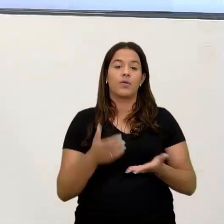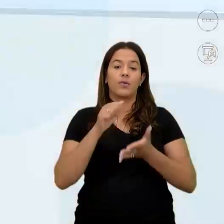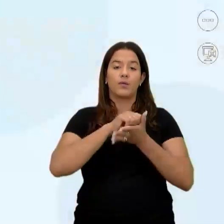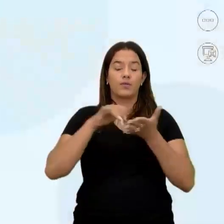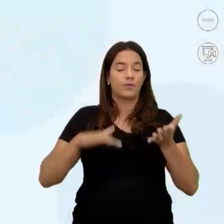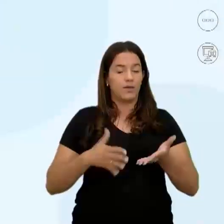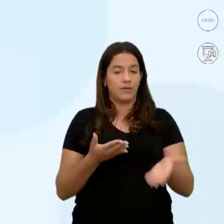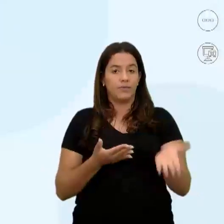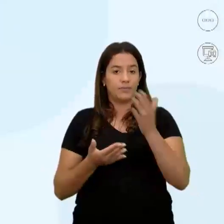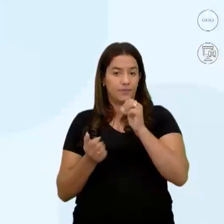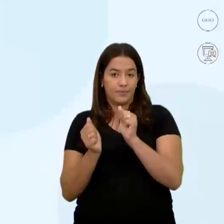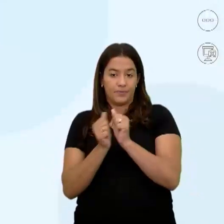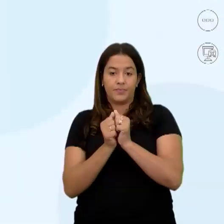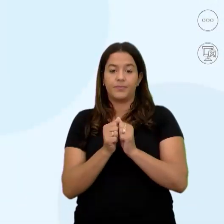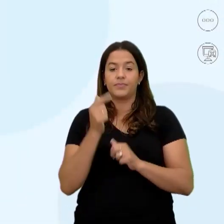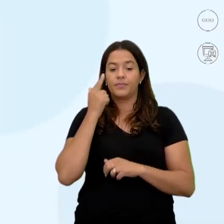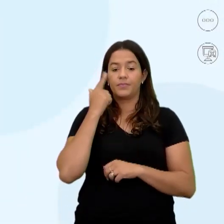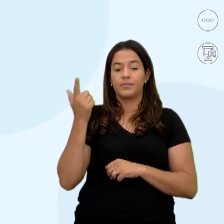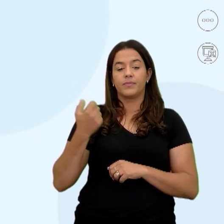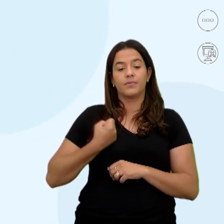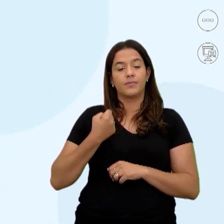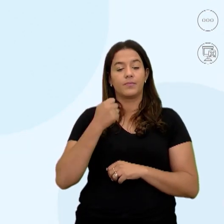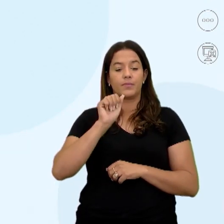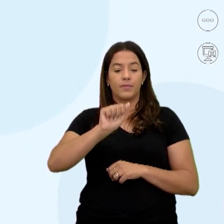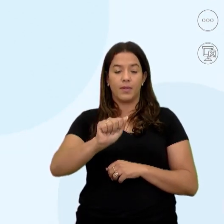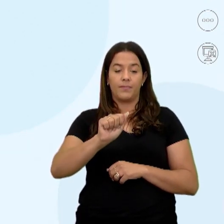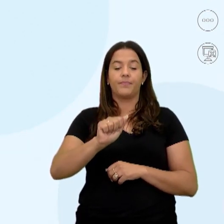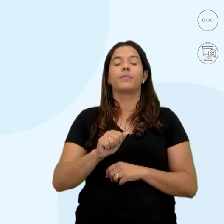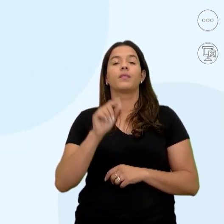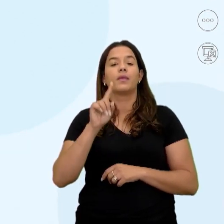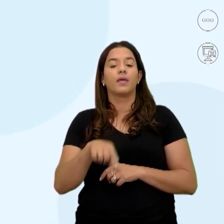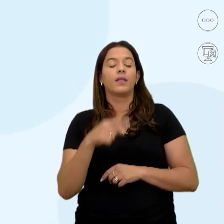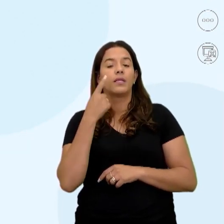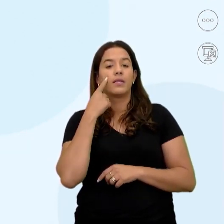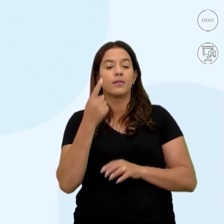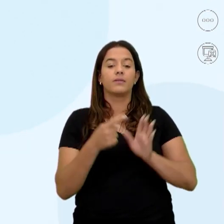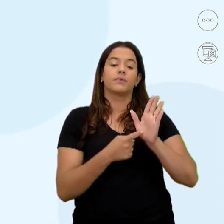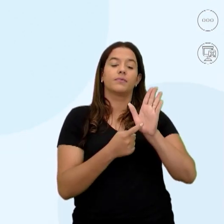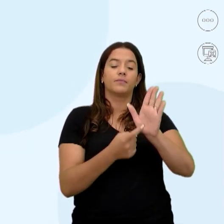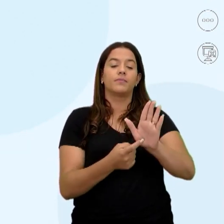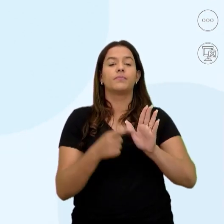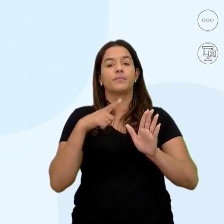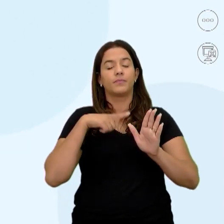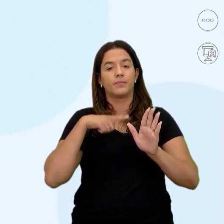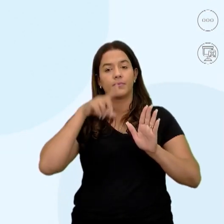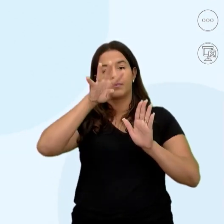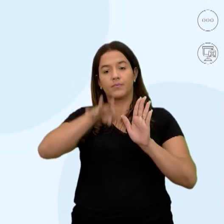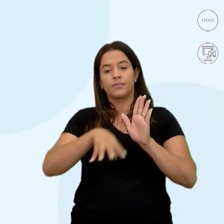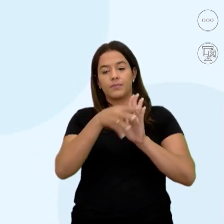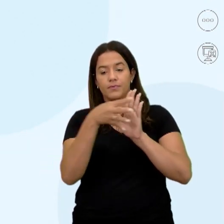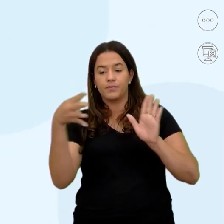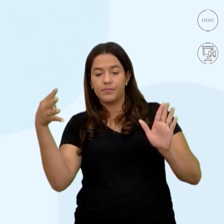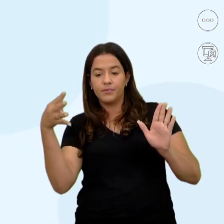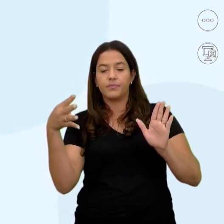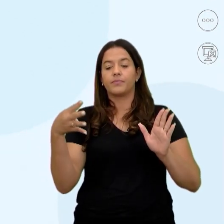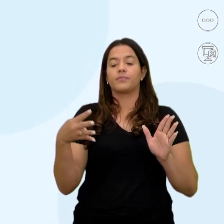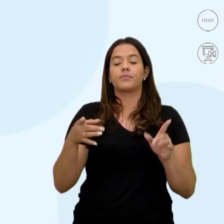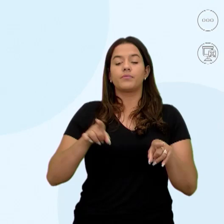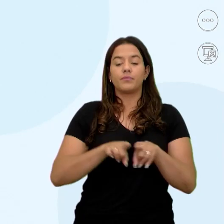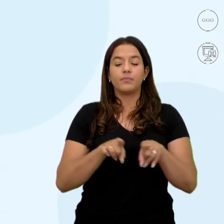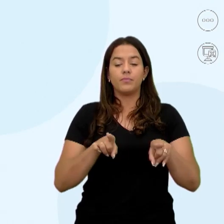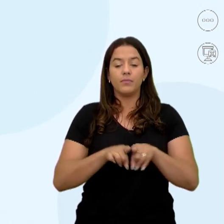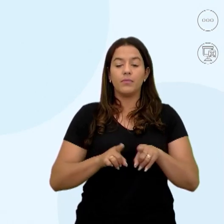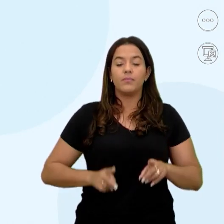juntos, ó. Na letra A. Então, considerando aí esta tabela, né?